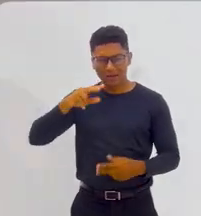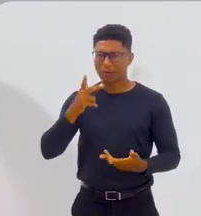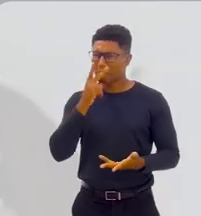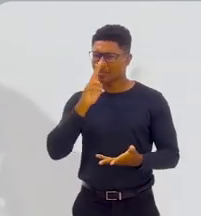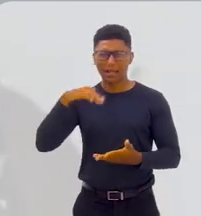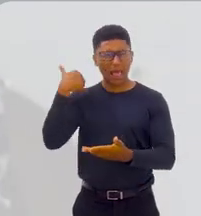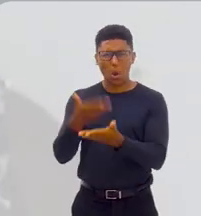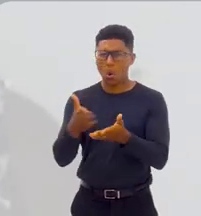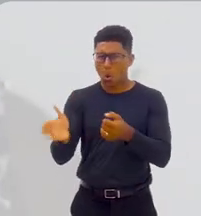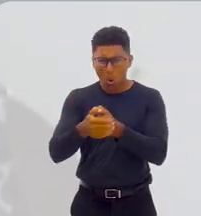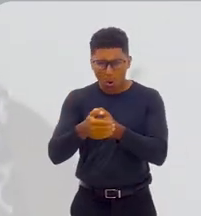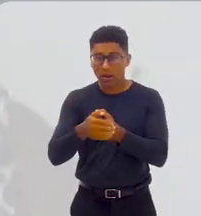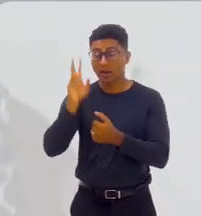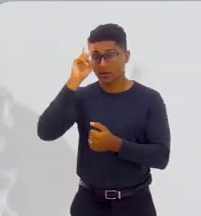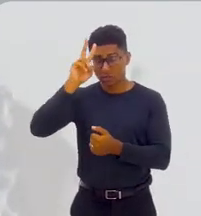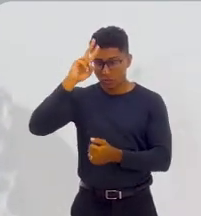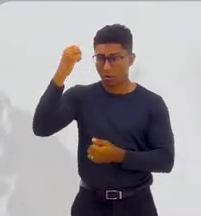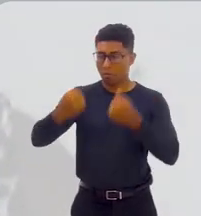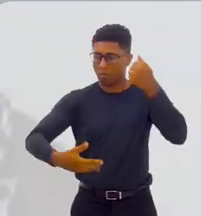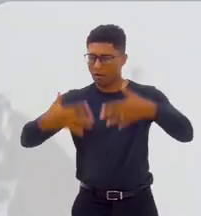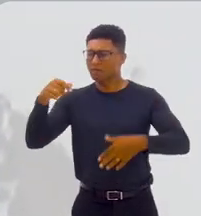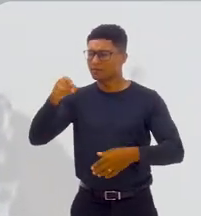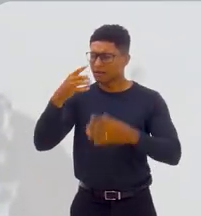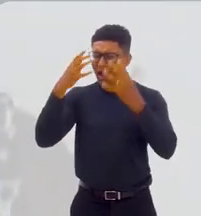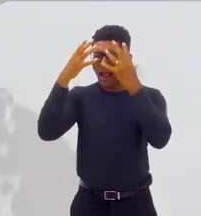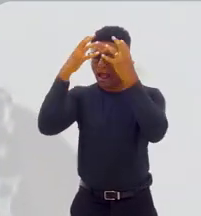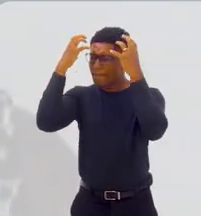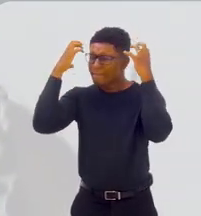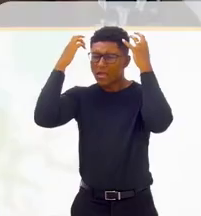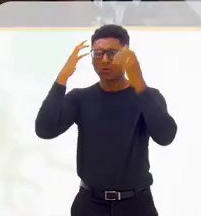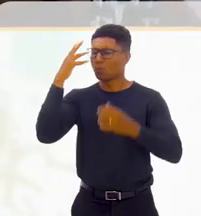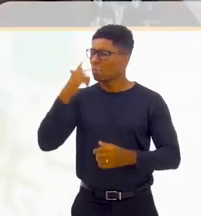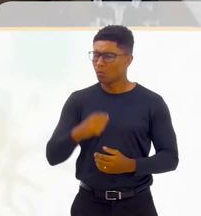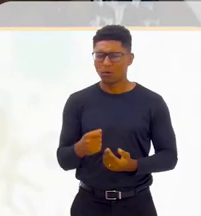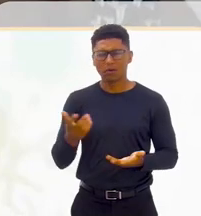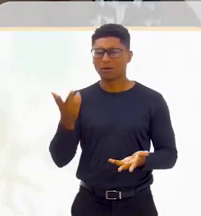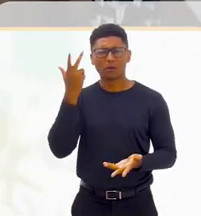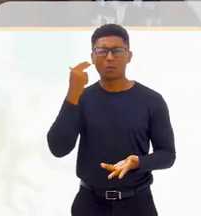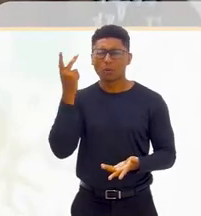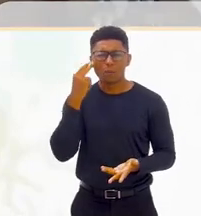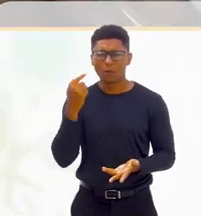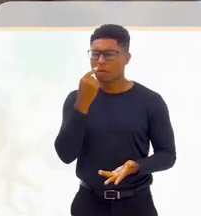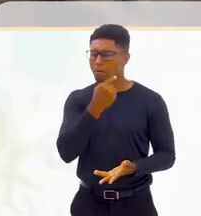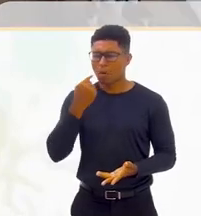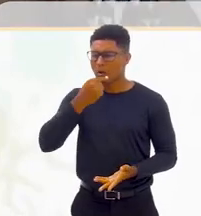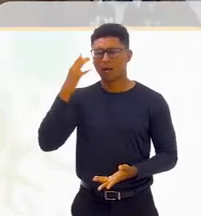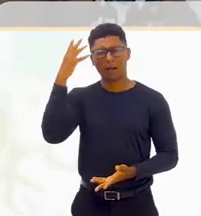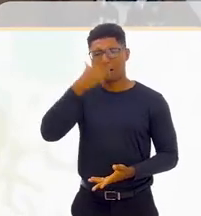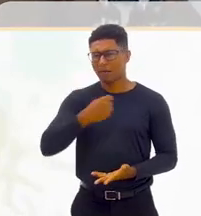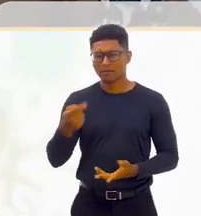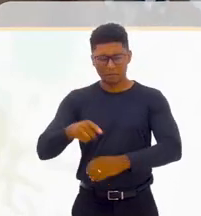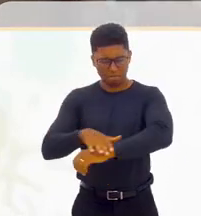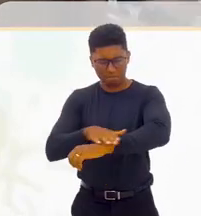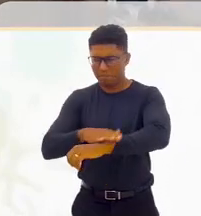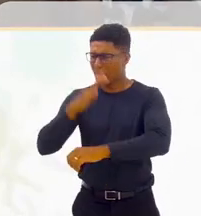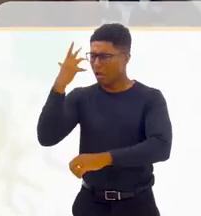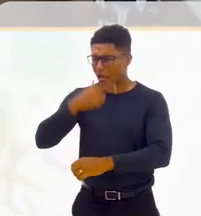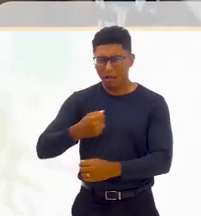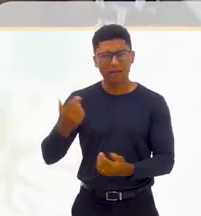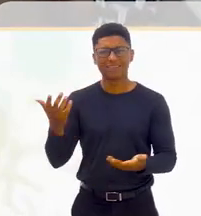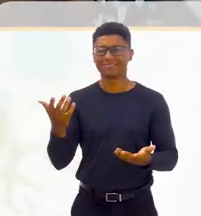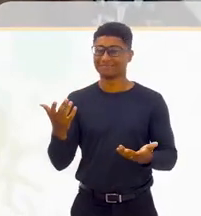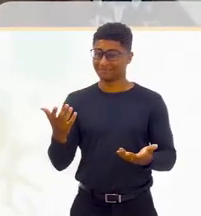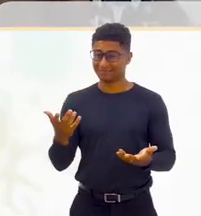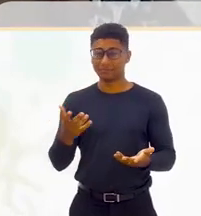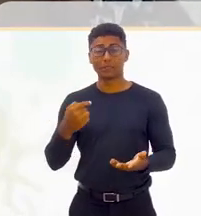foi escondido até então, para que essa criança entenda que o cabelo dela é bonito, como é natural, né, que a boca dela é bonita, que a pele dela é